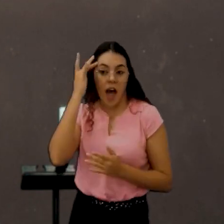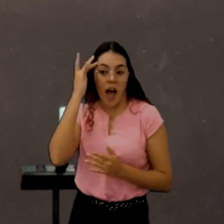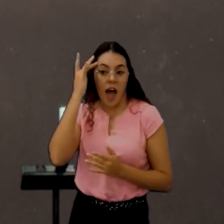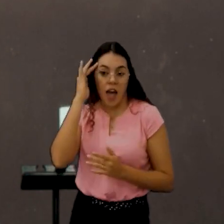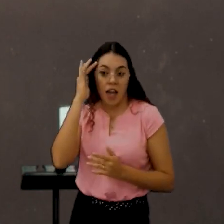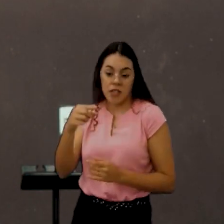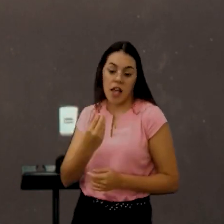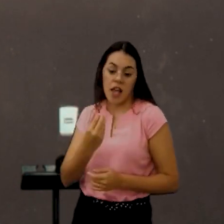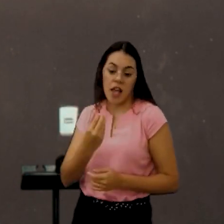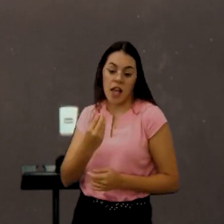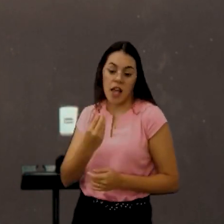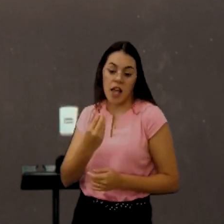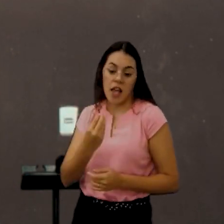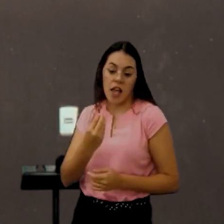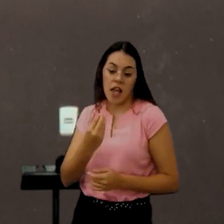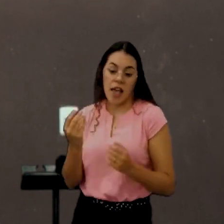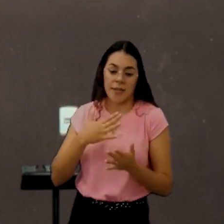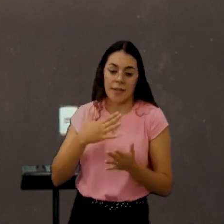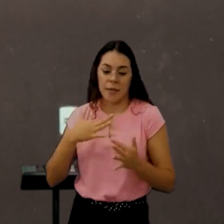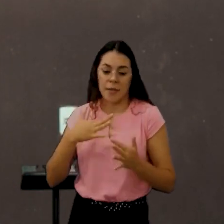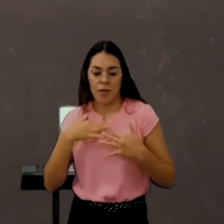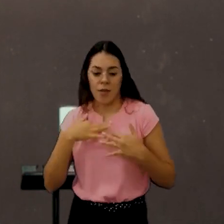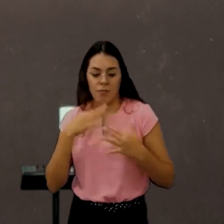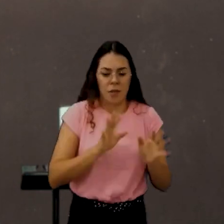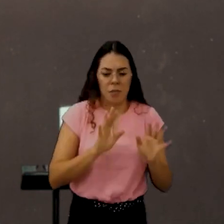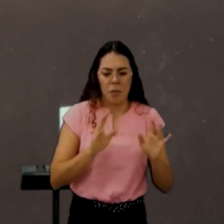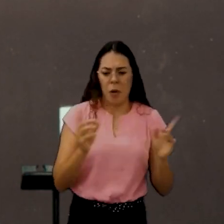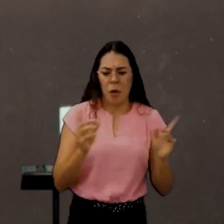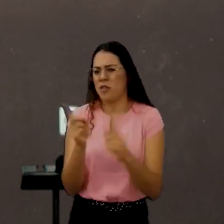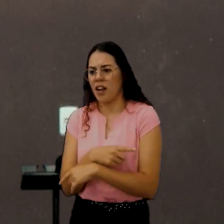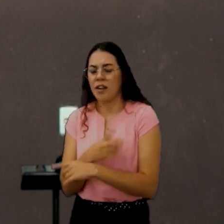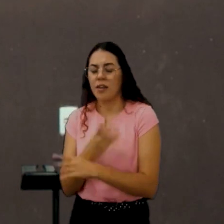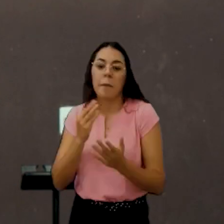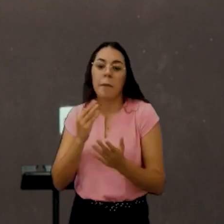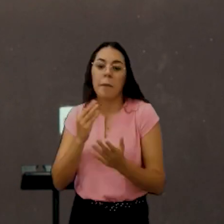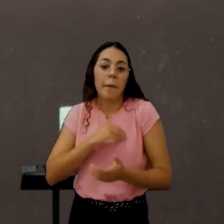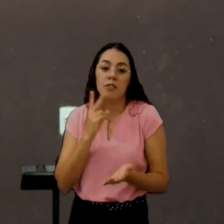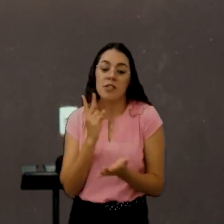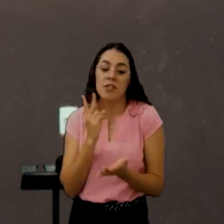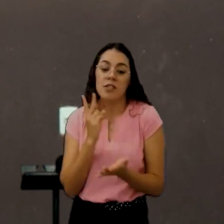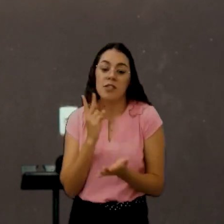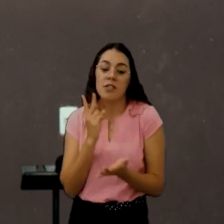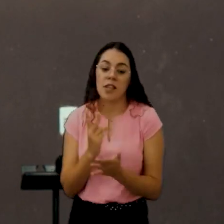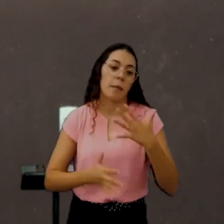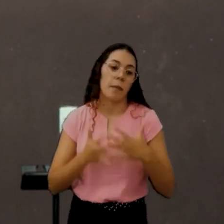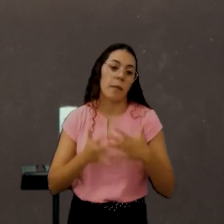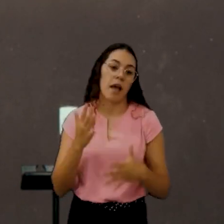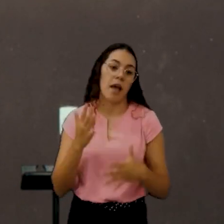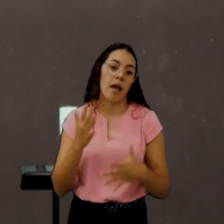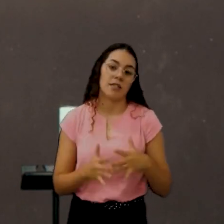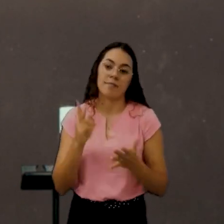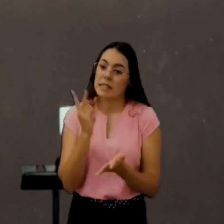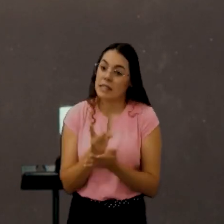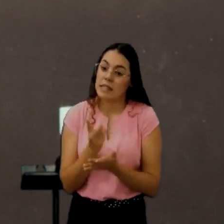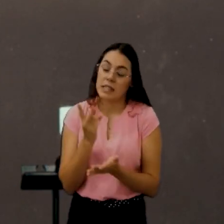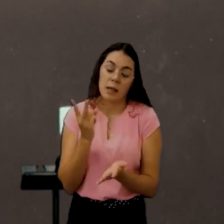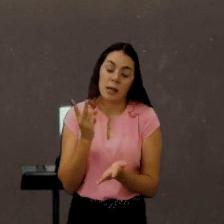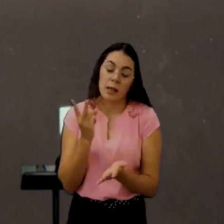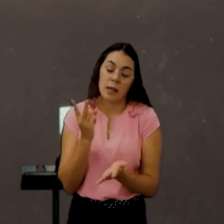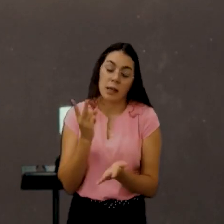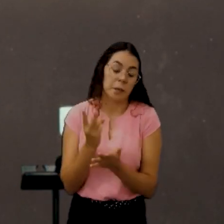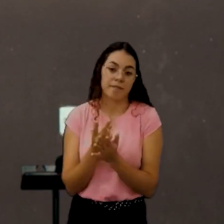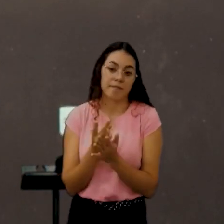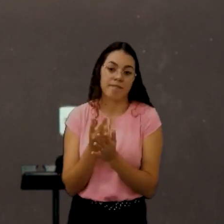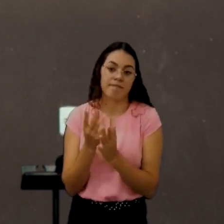errado, que na realidade está certo, que o errado sou eu. E é assim, meus irmãos, o pecado sempre nos atrapalha, sempre está ali batendo em nós e